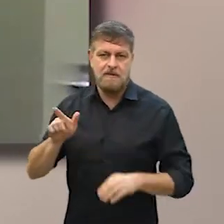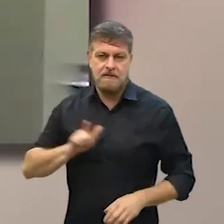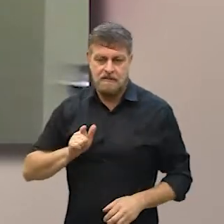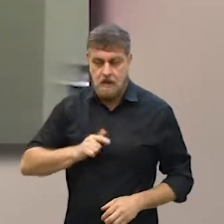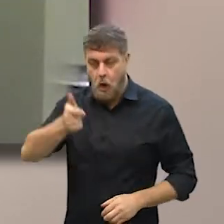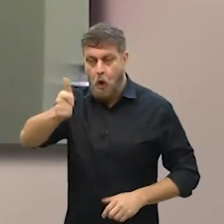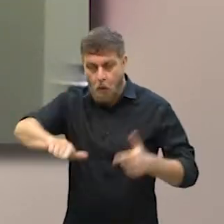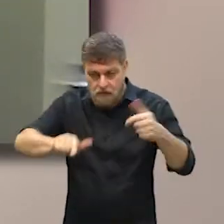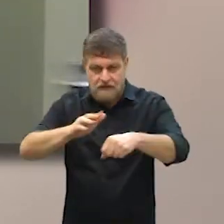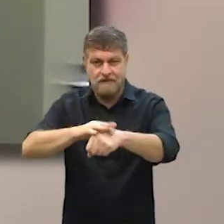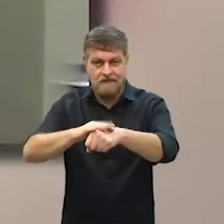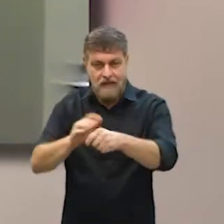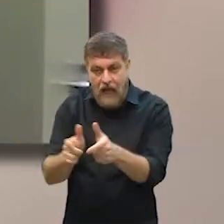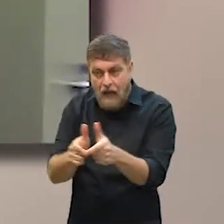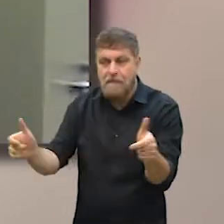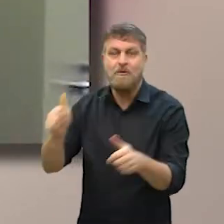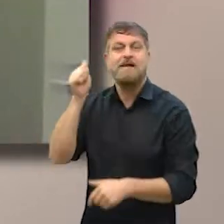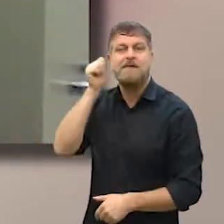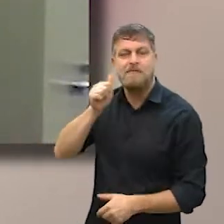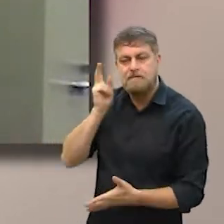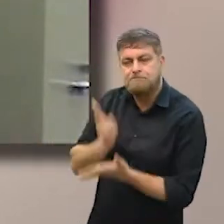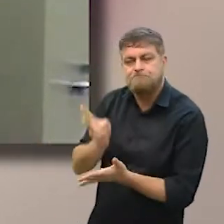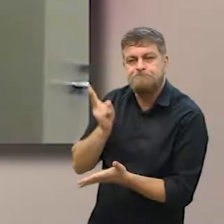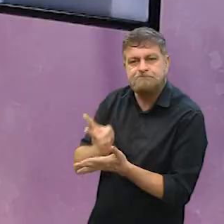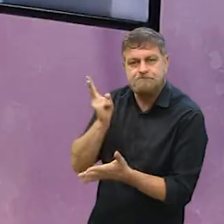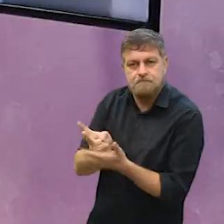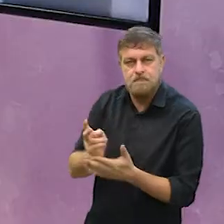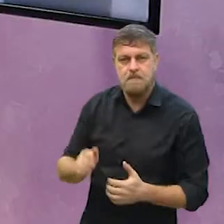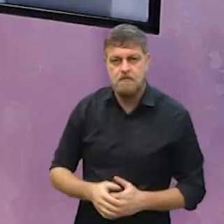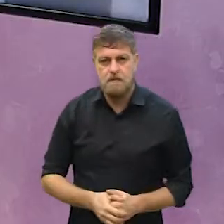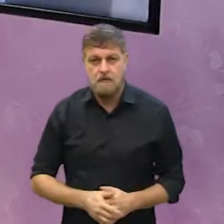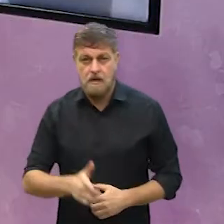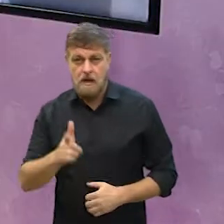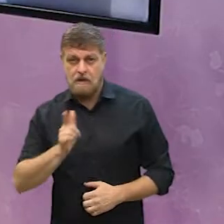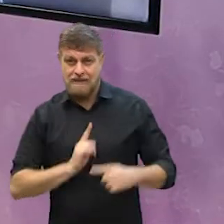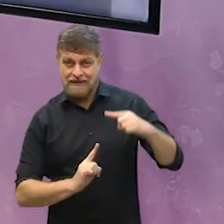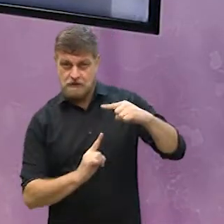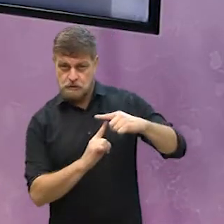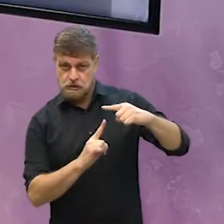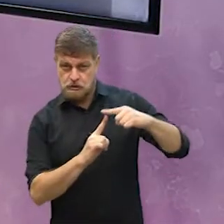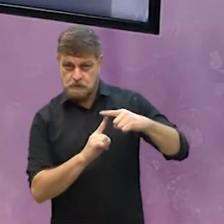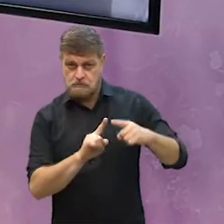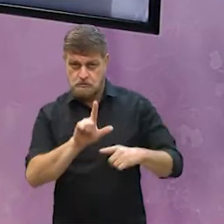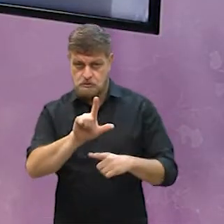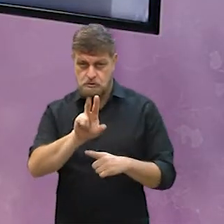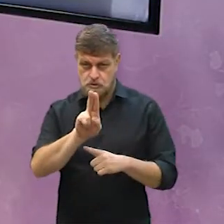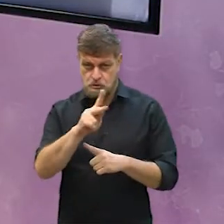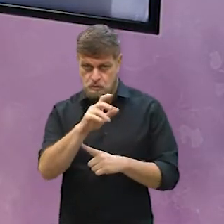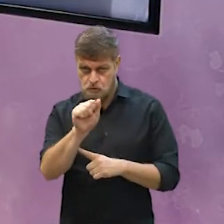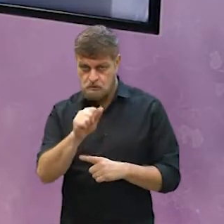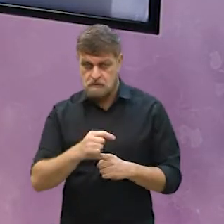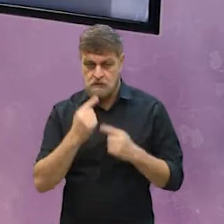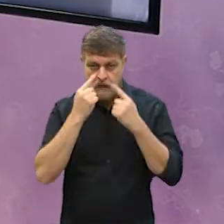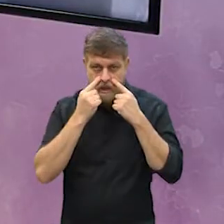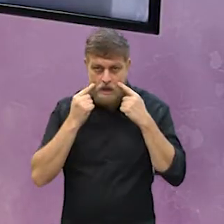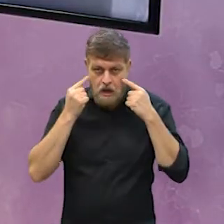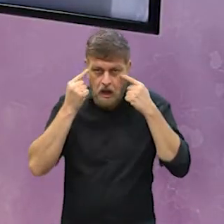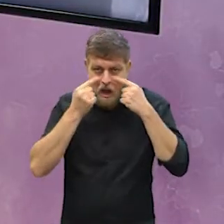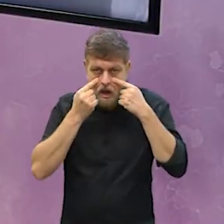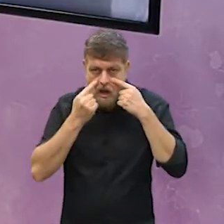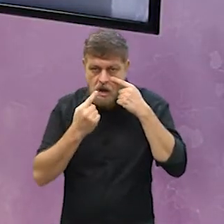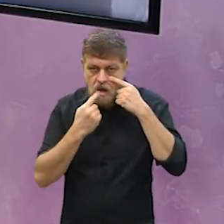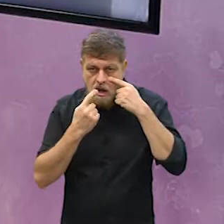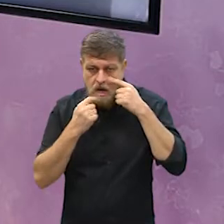doenças carácter automoney também são mais frequentes em mulher e Doutora existem tipos de lúpus ser falou de